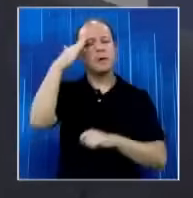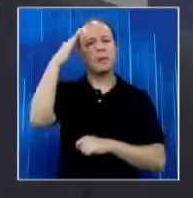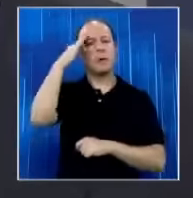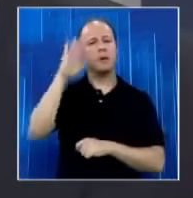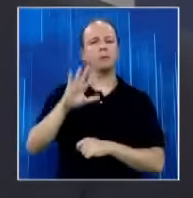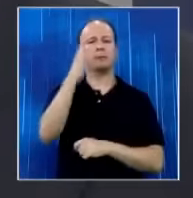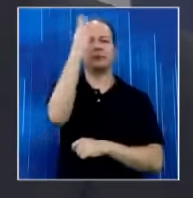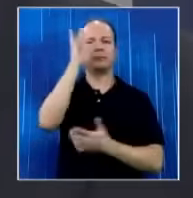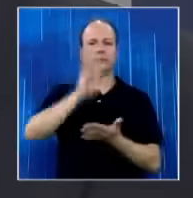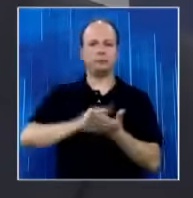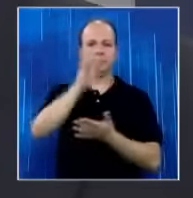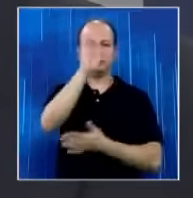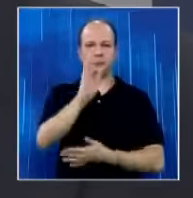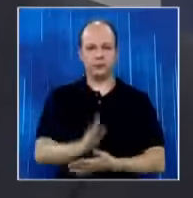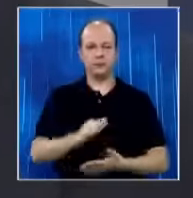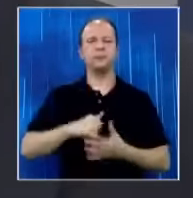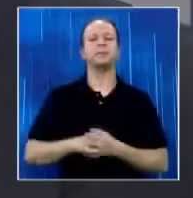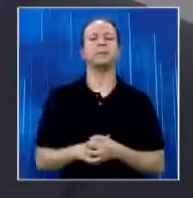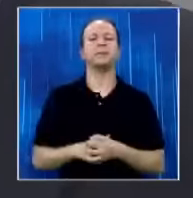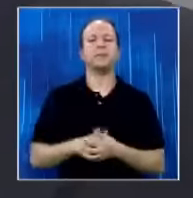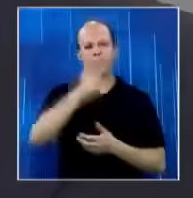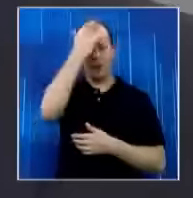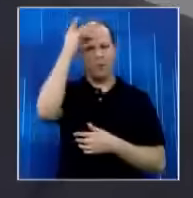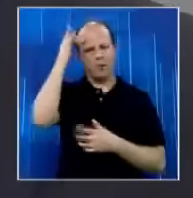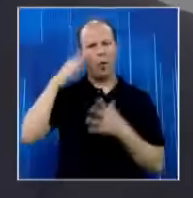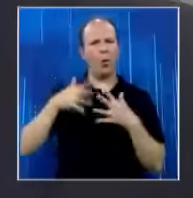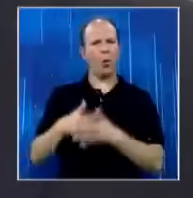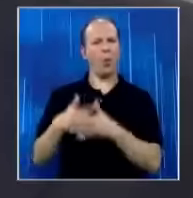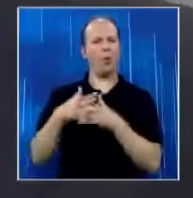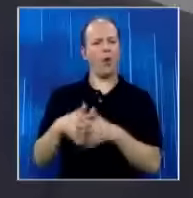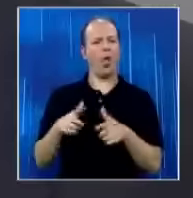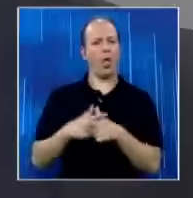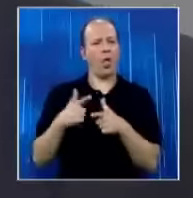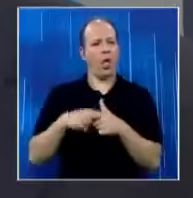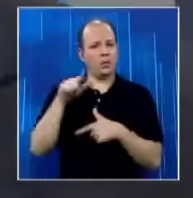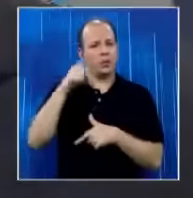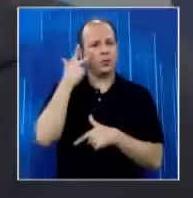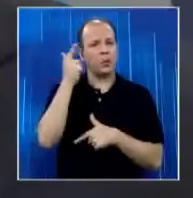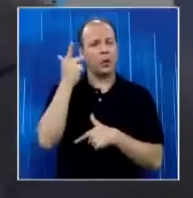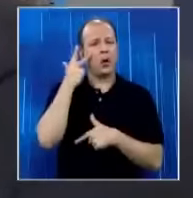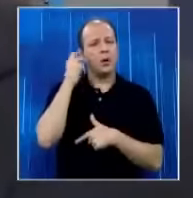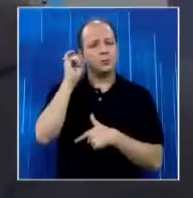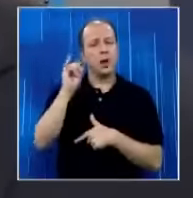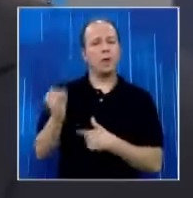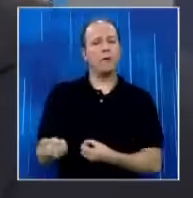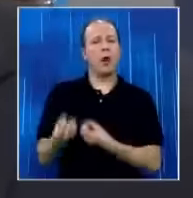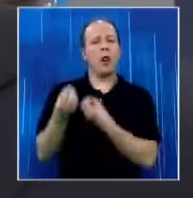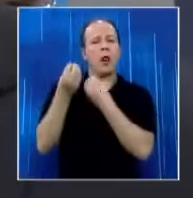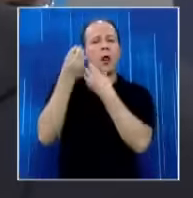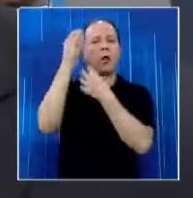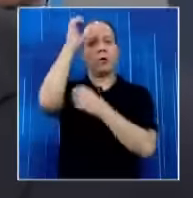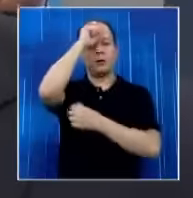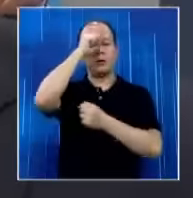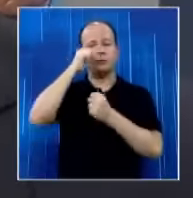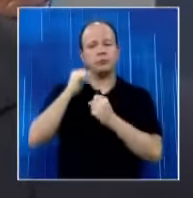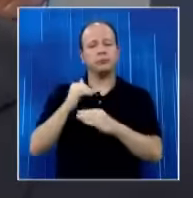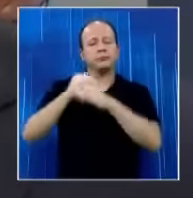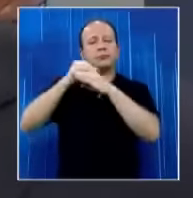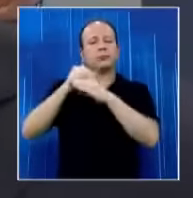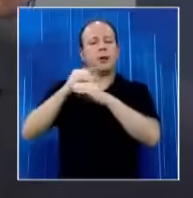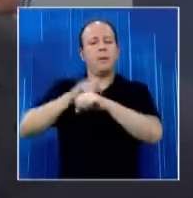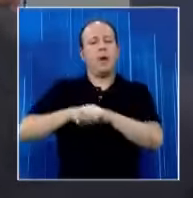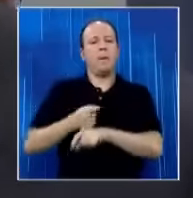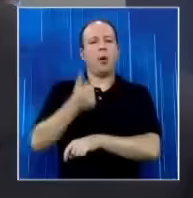que está em jogo no Brasil. As pessoas estão confusas em função da crise, o que é natural. É muita informação para ser assimilada em tão pouco